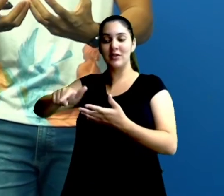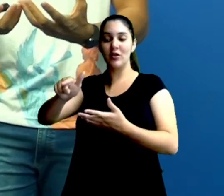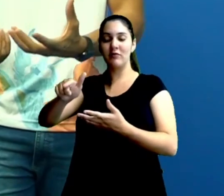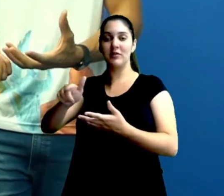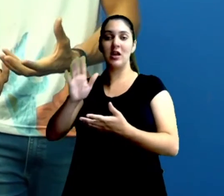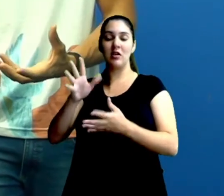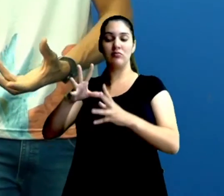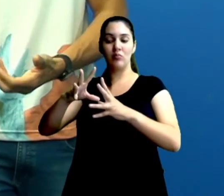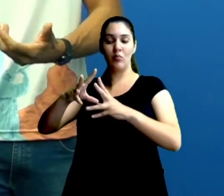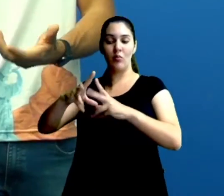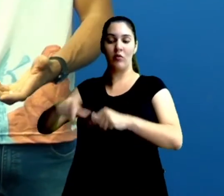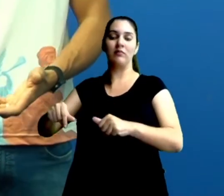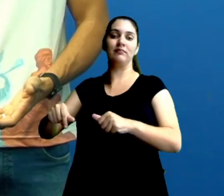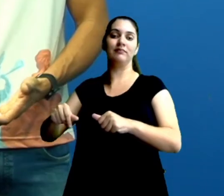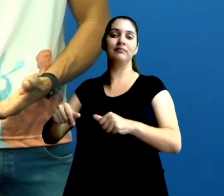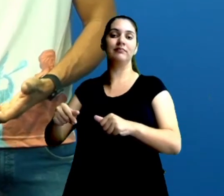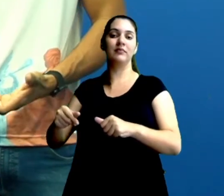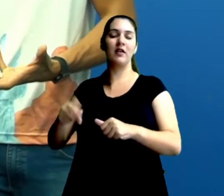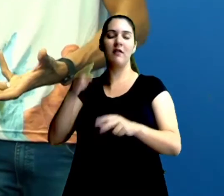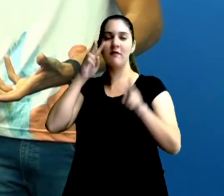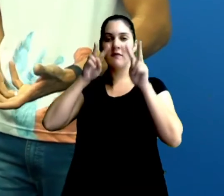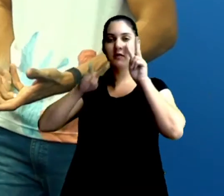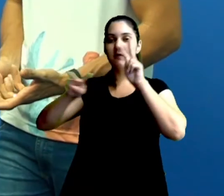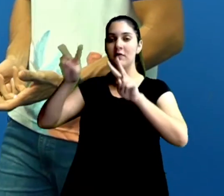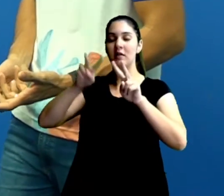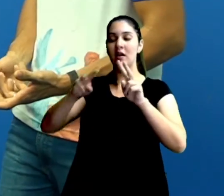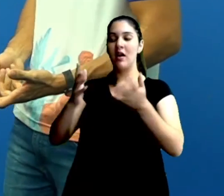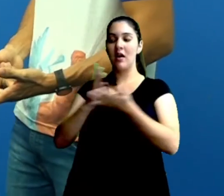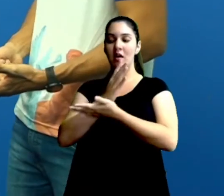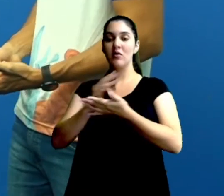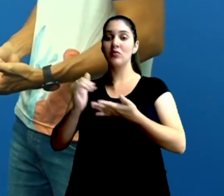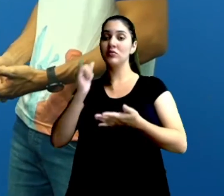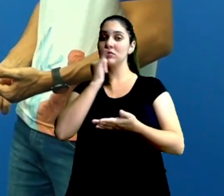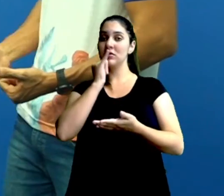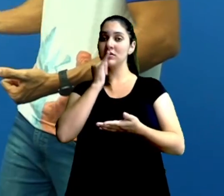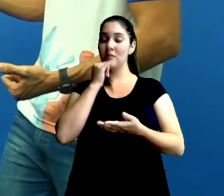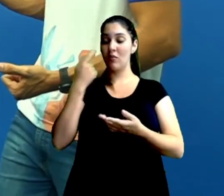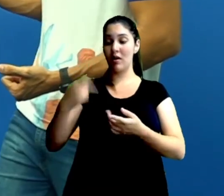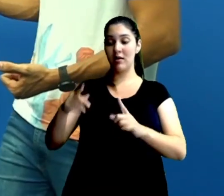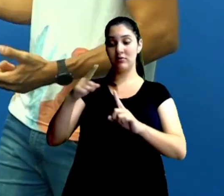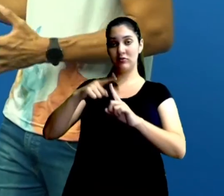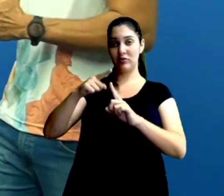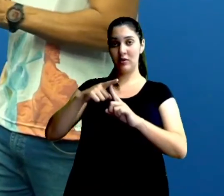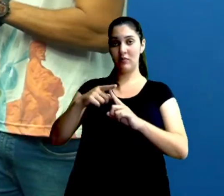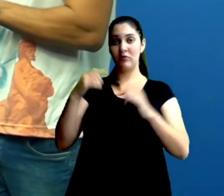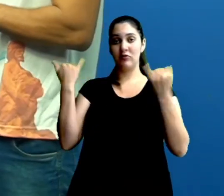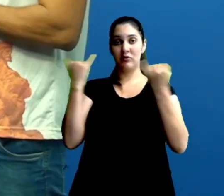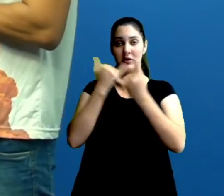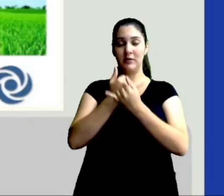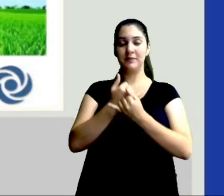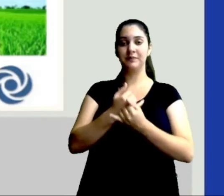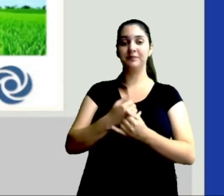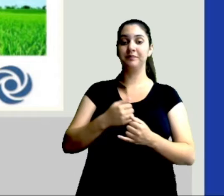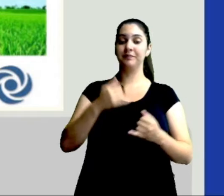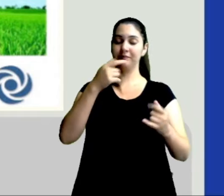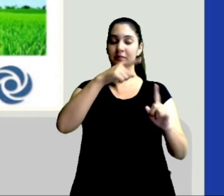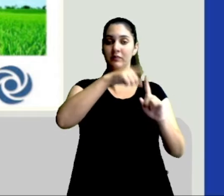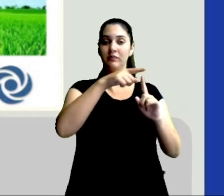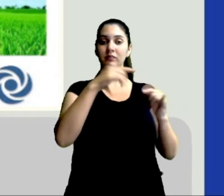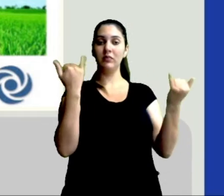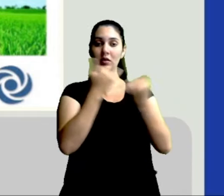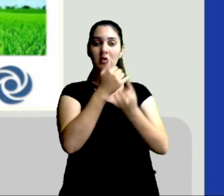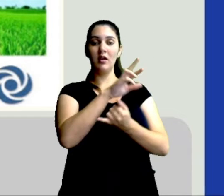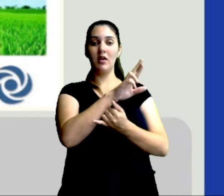se esgota. E a gente vai ver alguns exemplos dessas fontes de energia. As fontes de energia renováveis